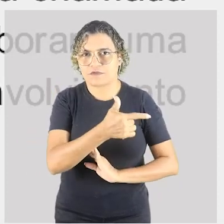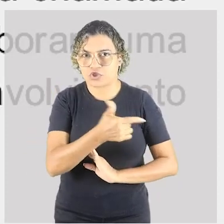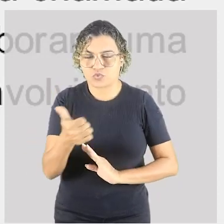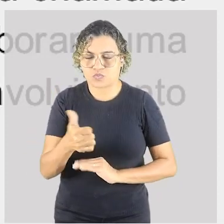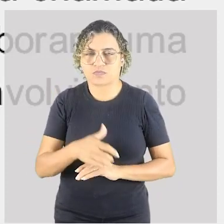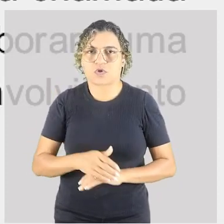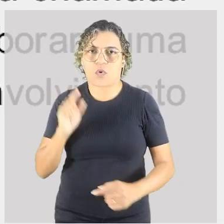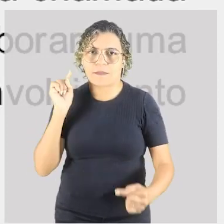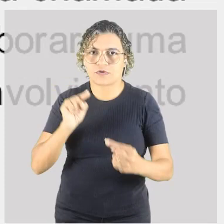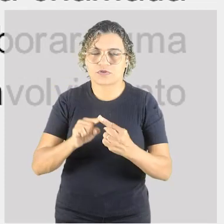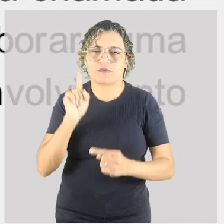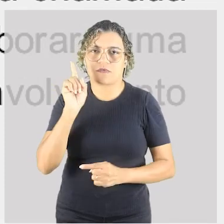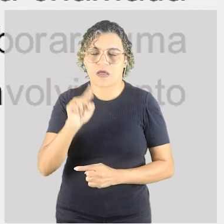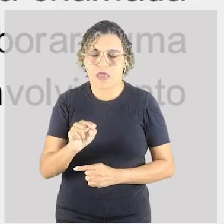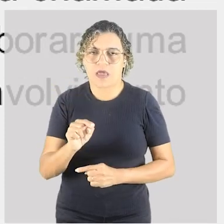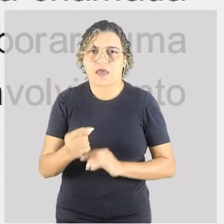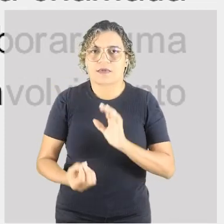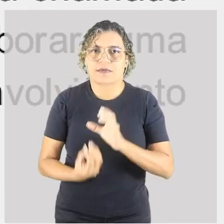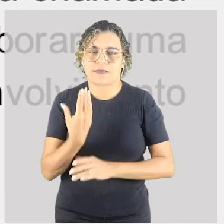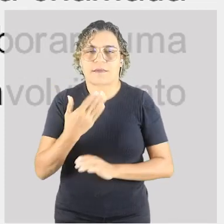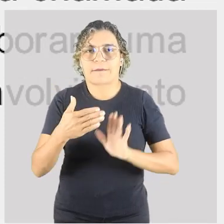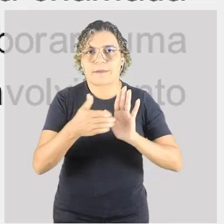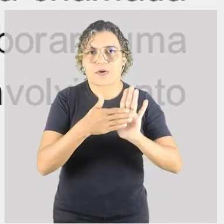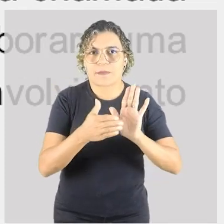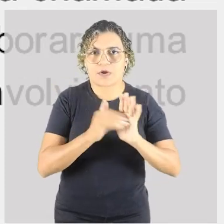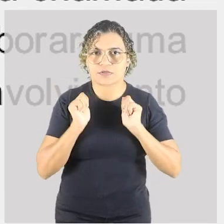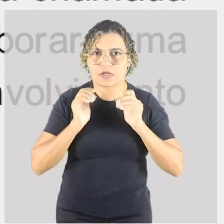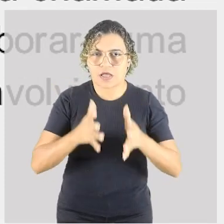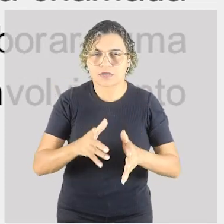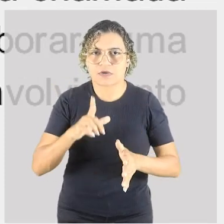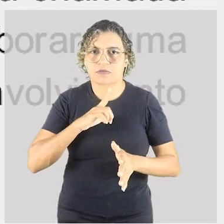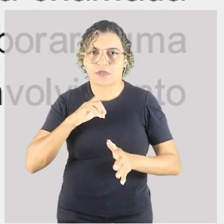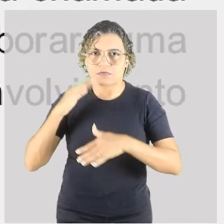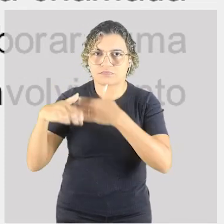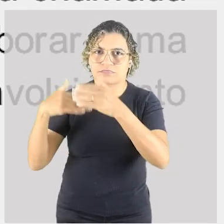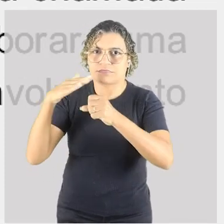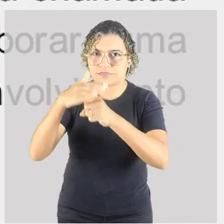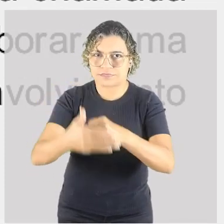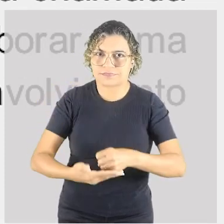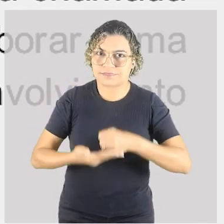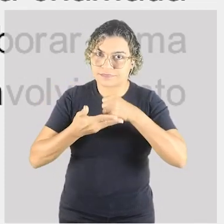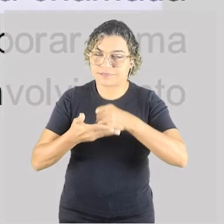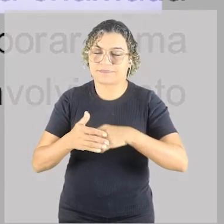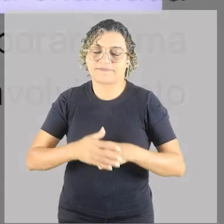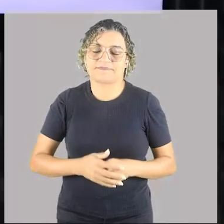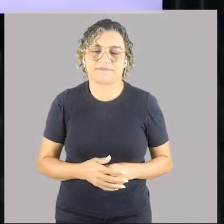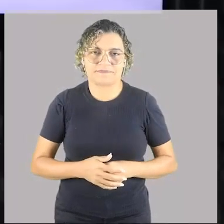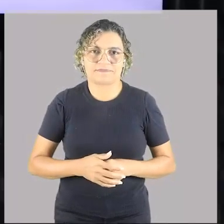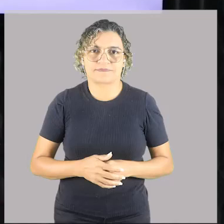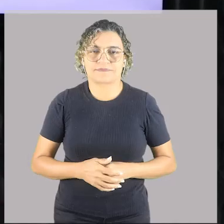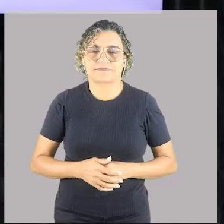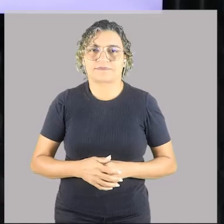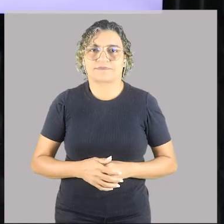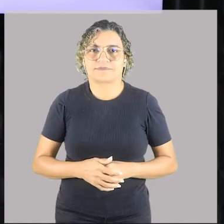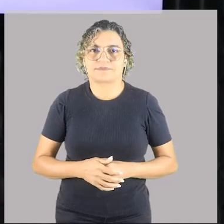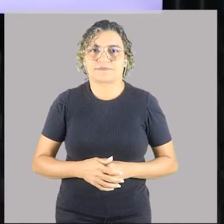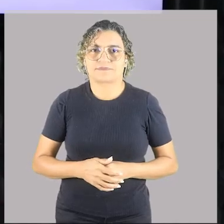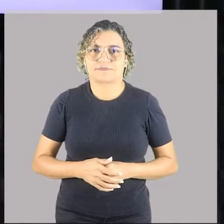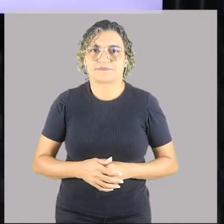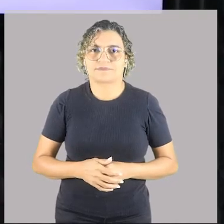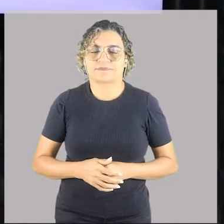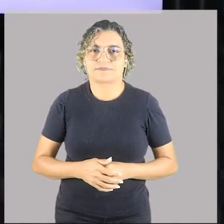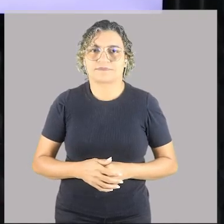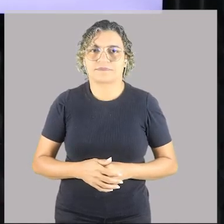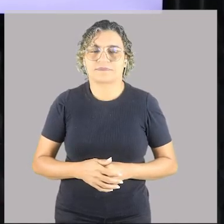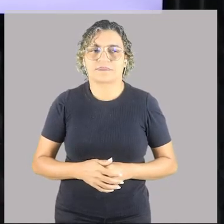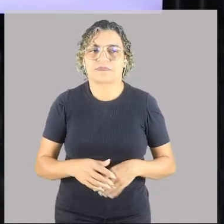principal objetivo é elaborar uma proposta de ação que vise ao desenvolvimento sustentável. Senhores, a opção